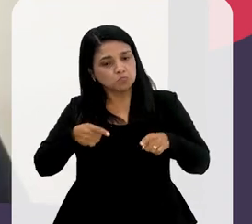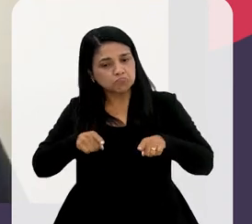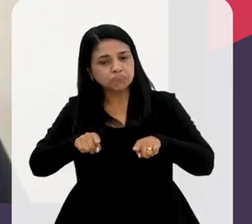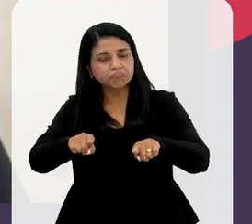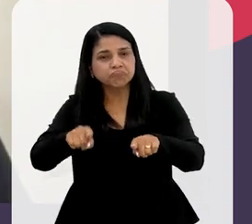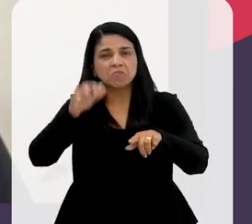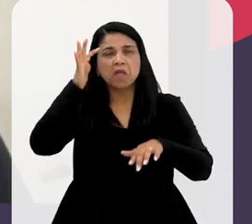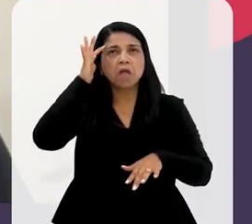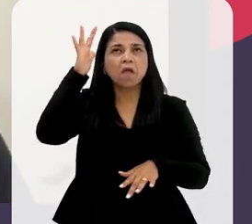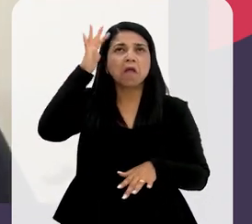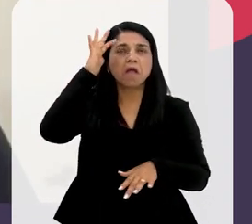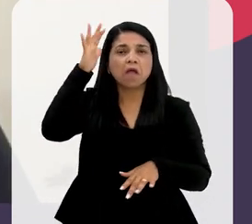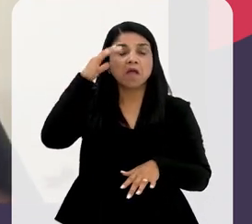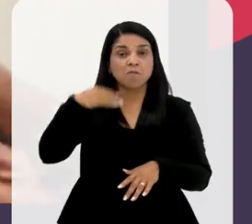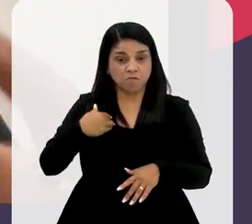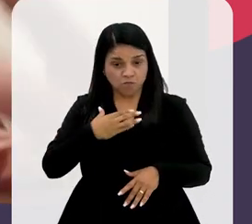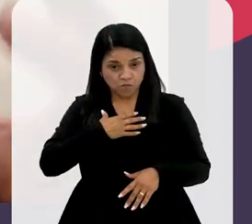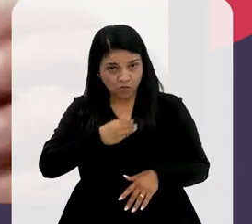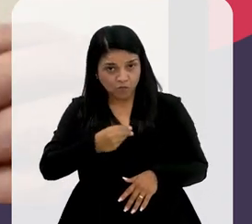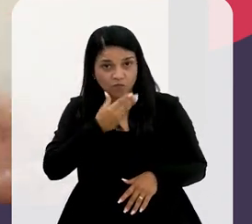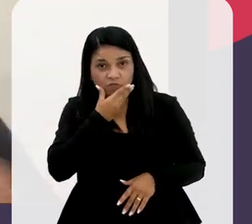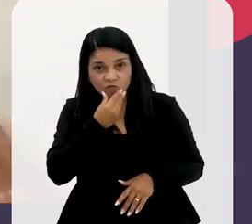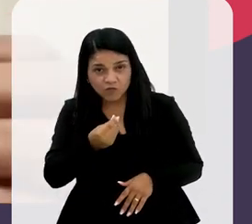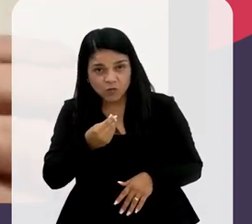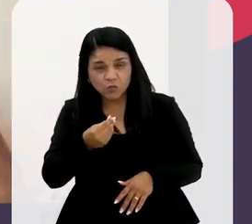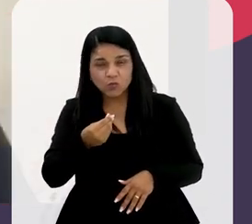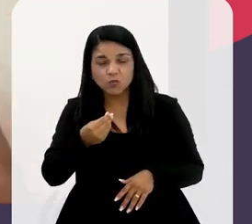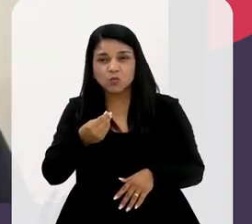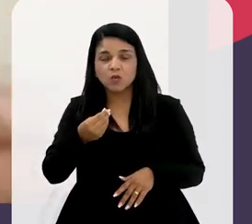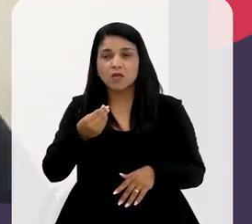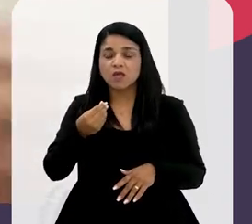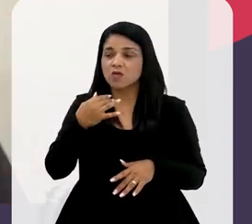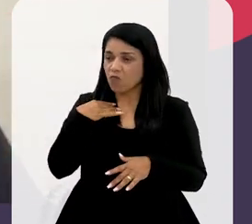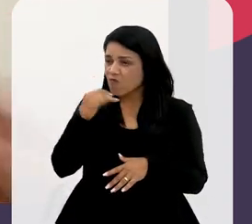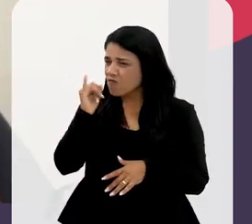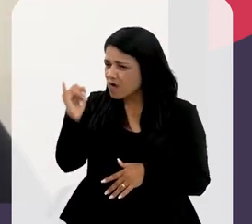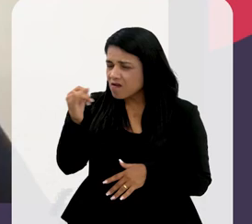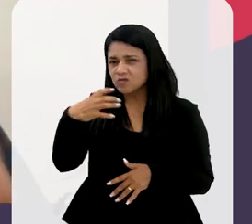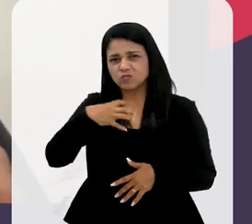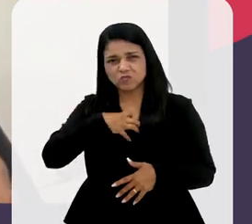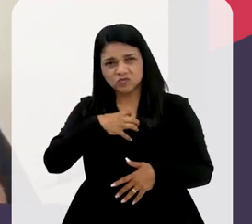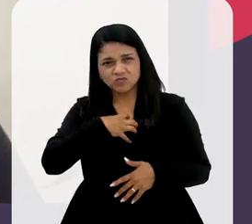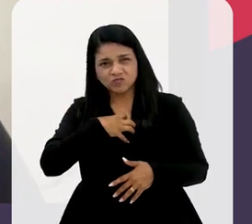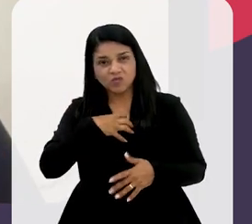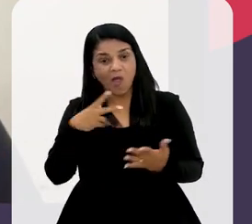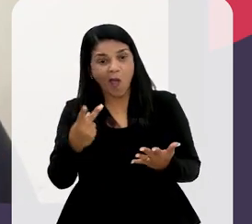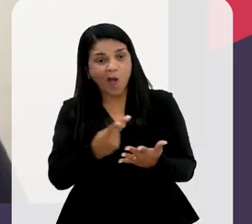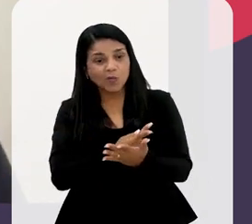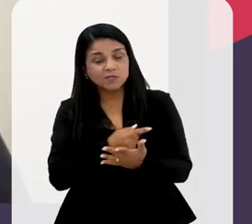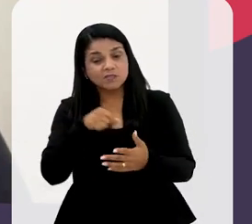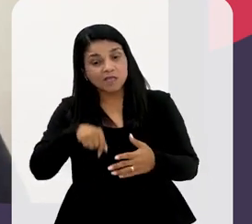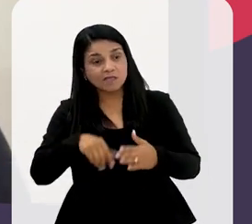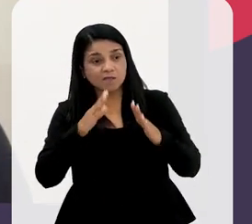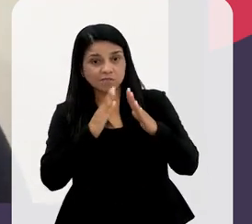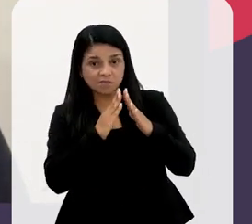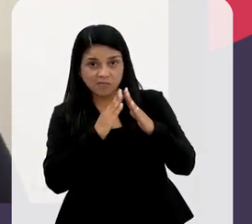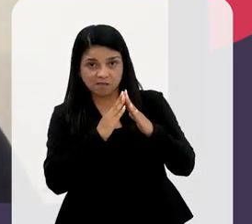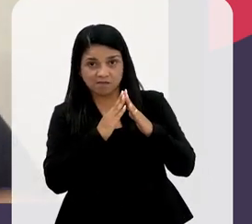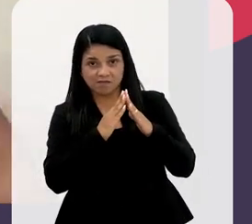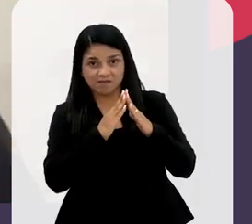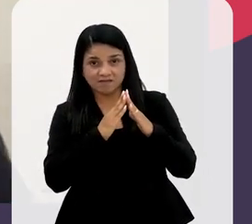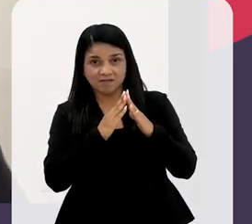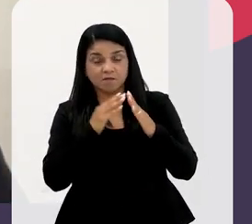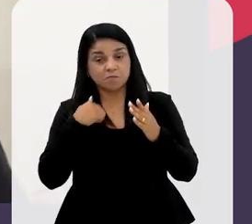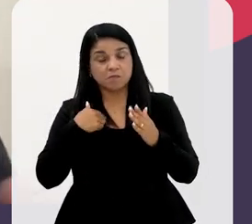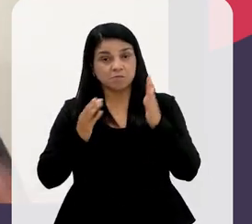bem paralelo mesmo, né? O meu filho tem algumas coisas que eu relacionei com o que eu sentia, com o que acontecia aqui na minha casa,